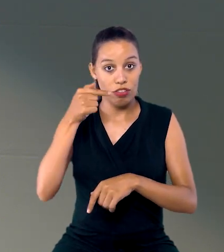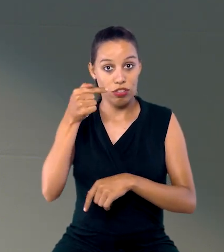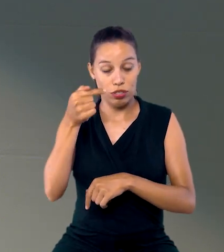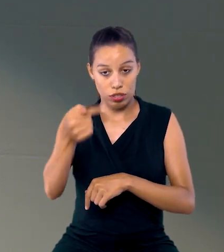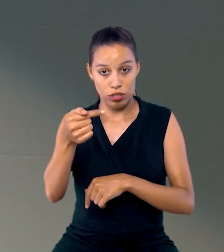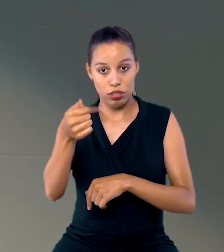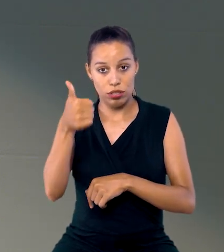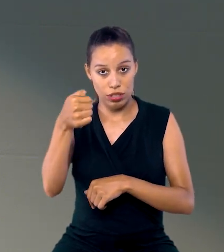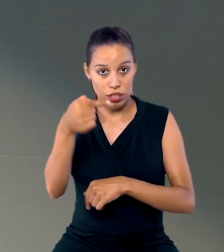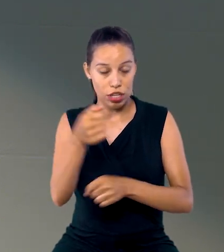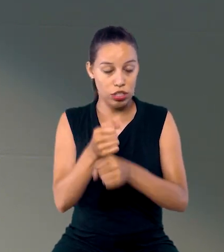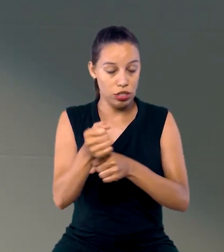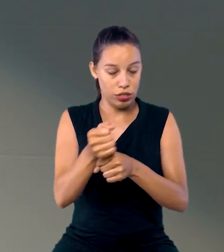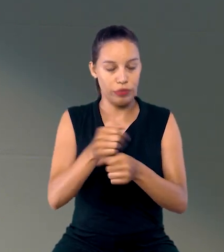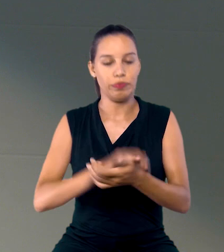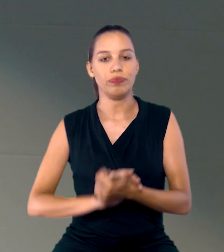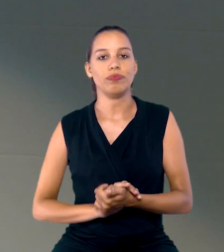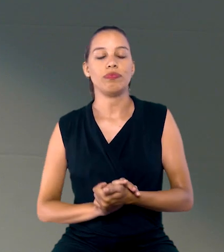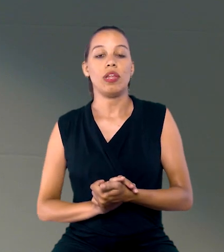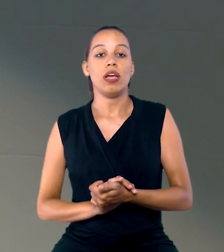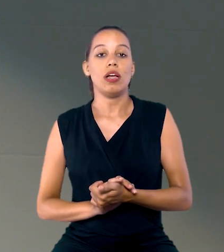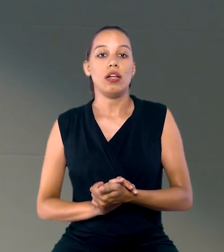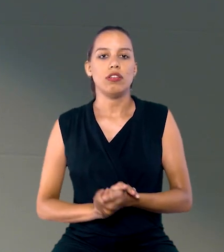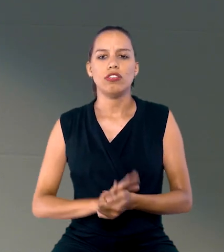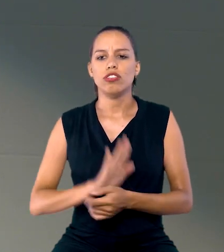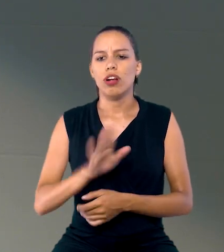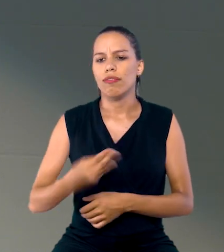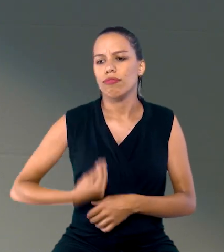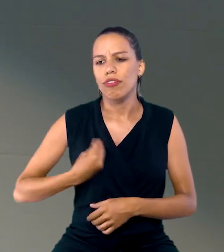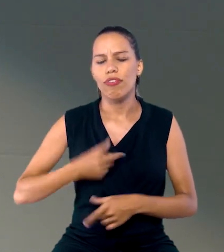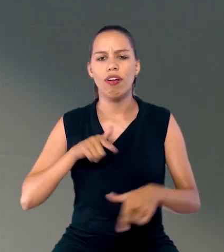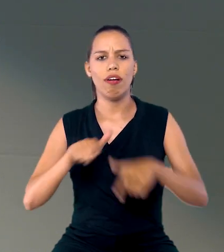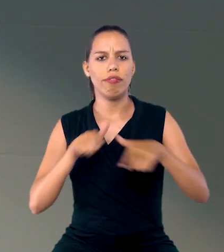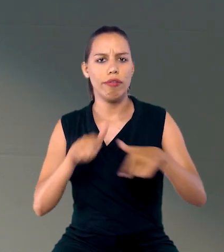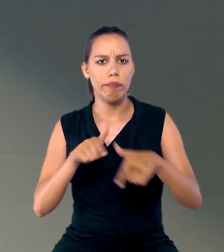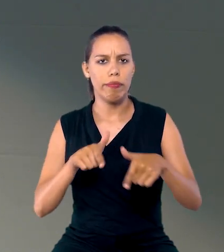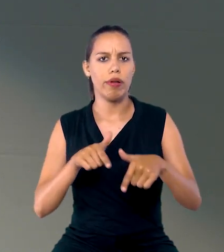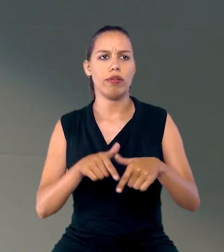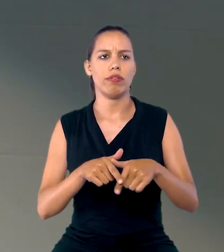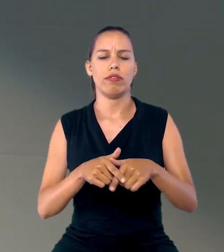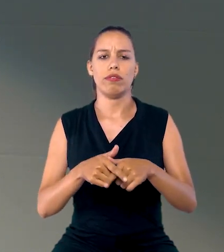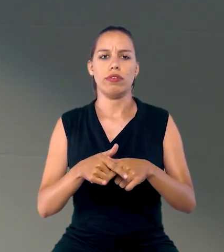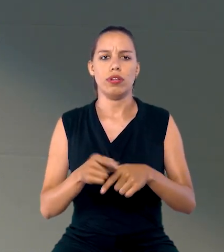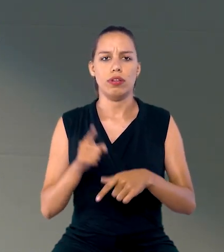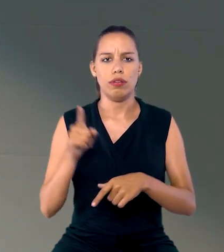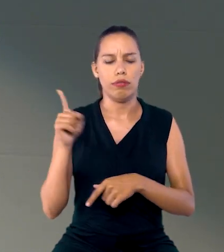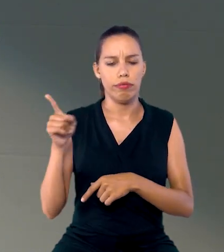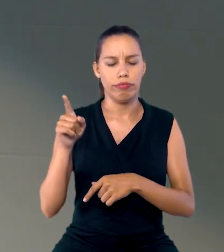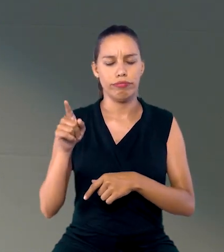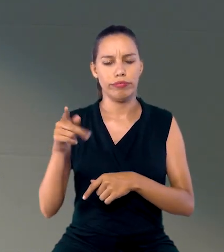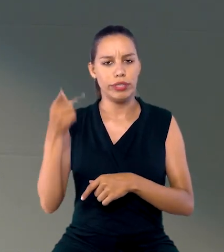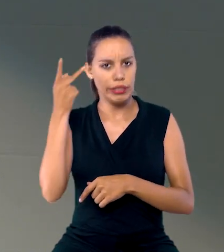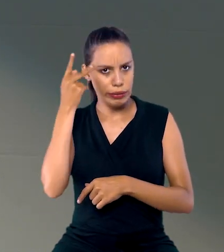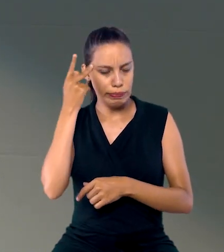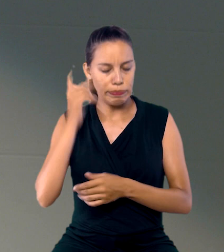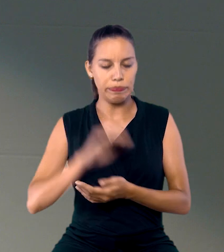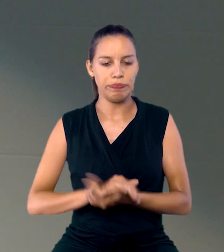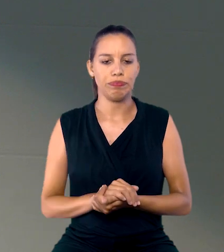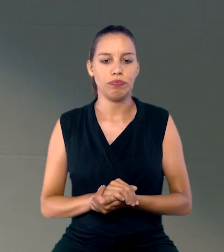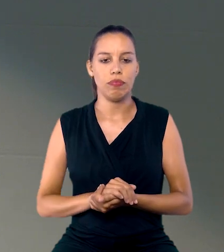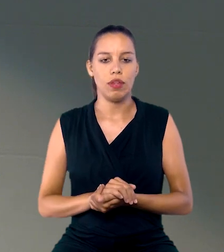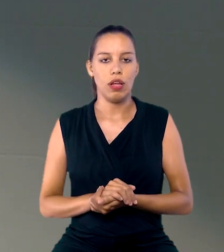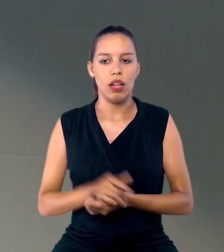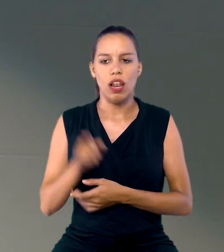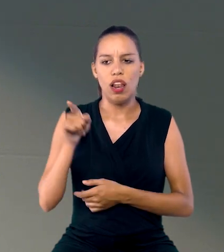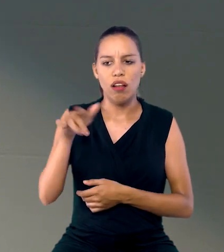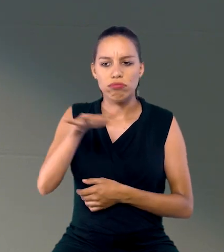anos seguintes. Desde 2017, vive e trabalha a partir de Altamira, no Médio Xingu, um